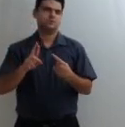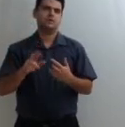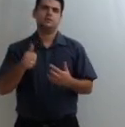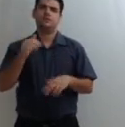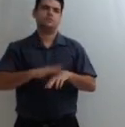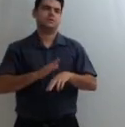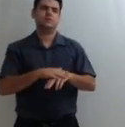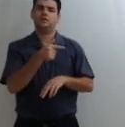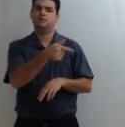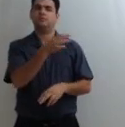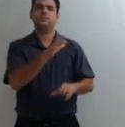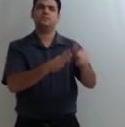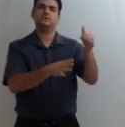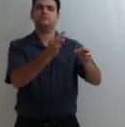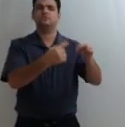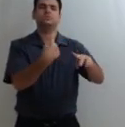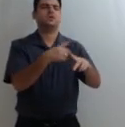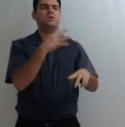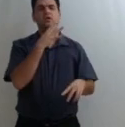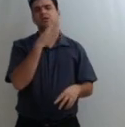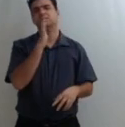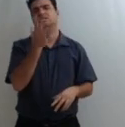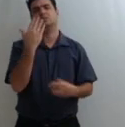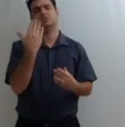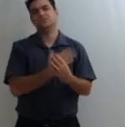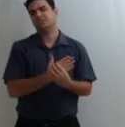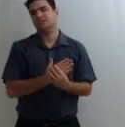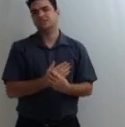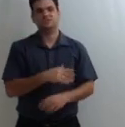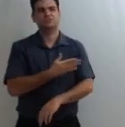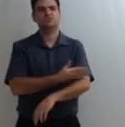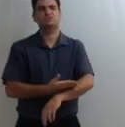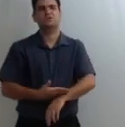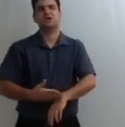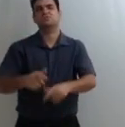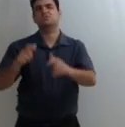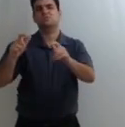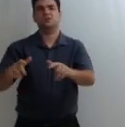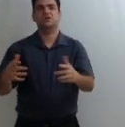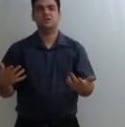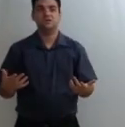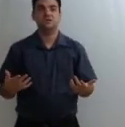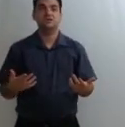porque justamente, tendo havido internação, as cautelares serão melhor